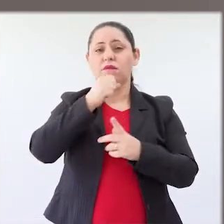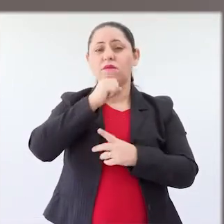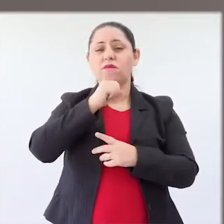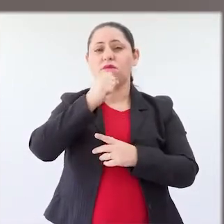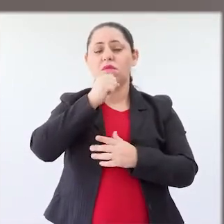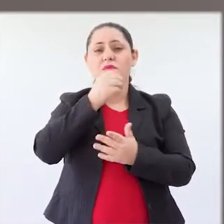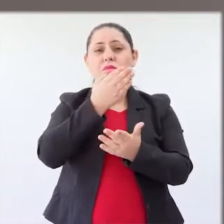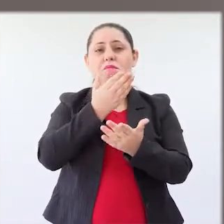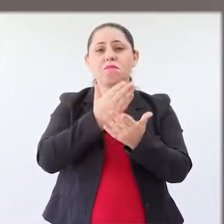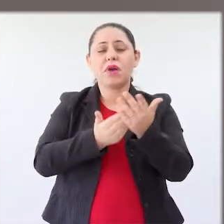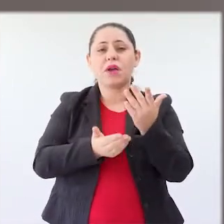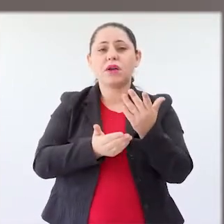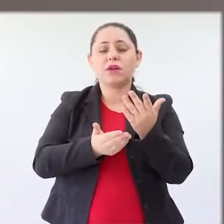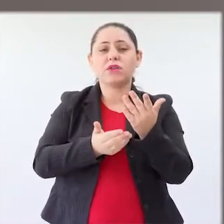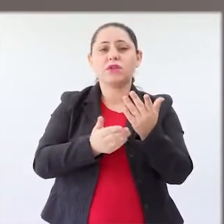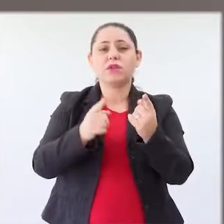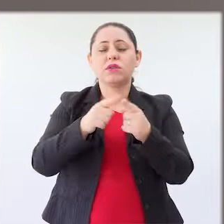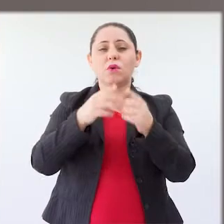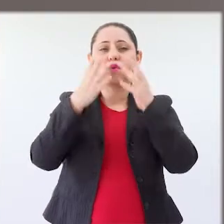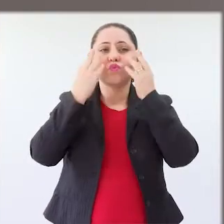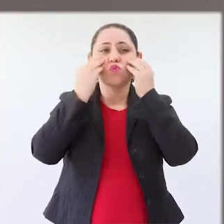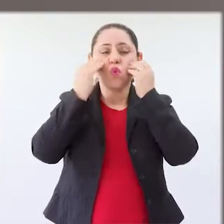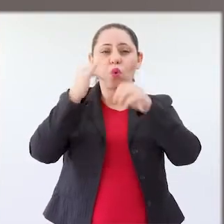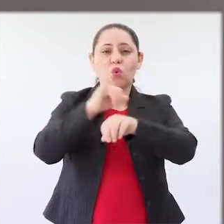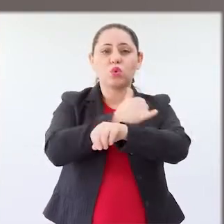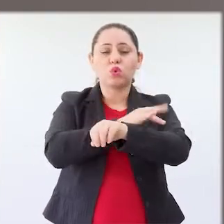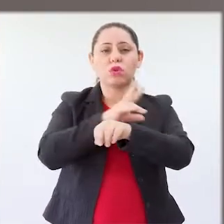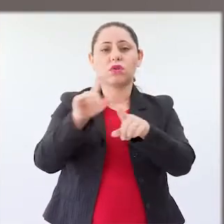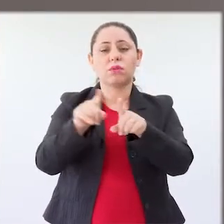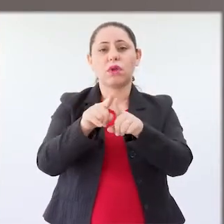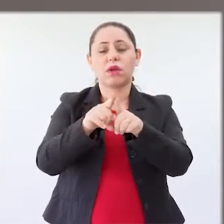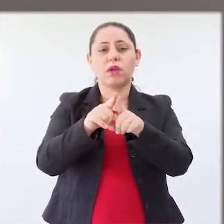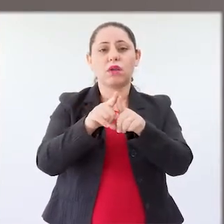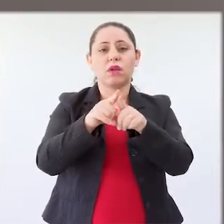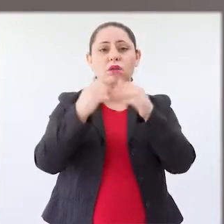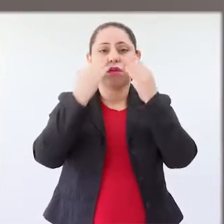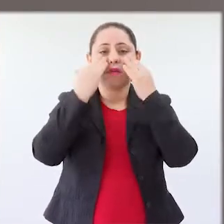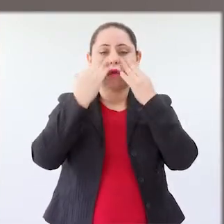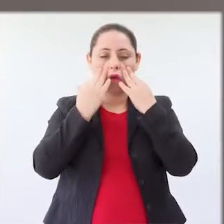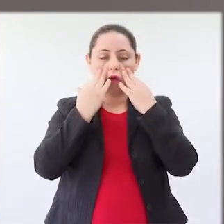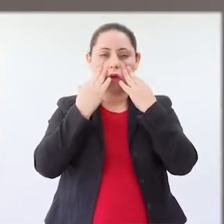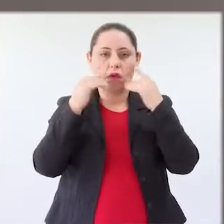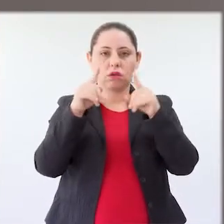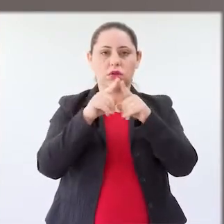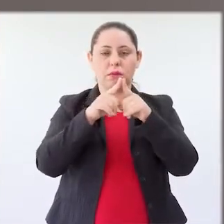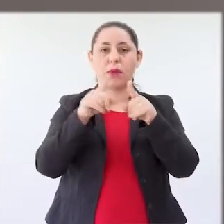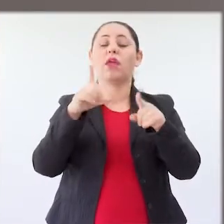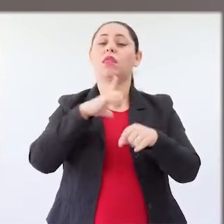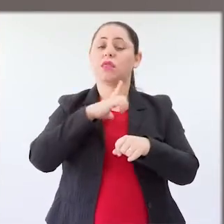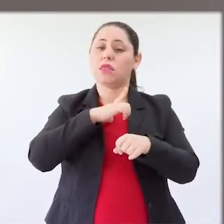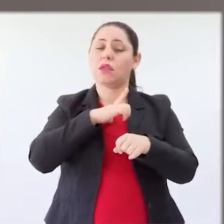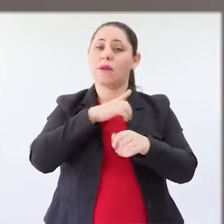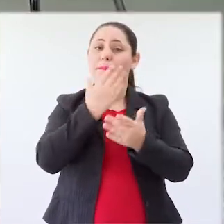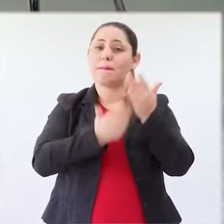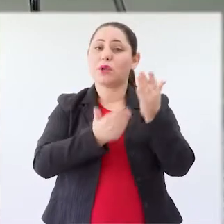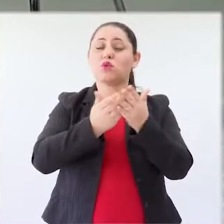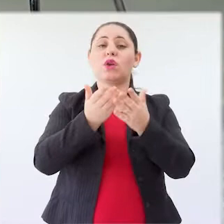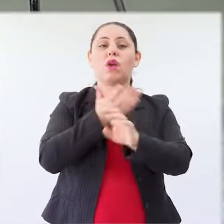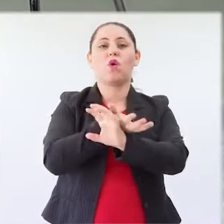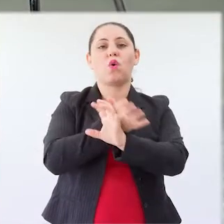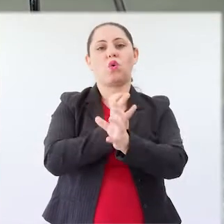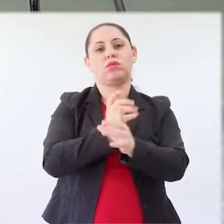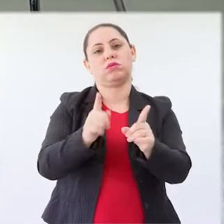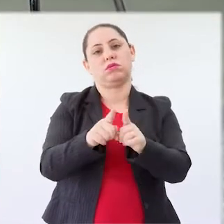perdendo não só os coxinhos gordurosos, não vai tendo só aquela queda de tecido, a gente tem uma perda óssea também. Então a